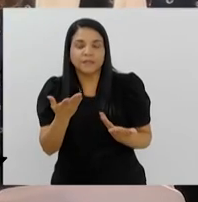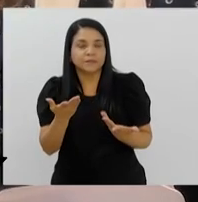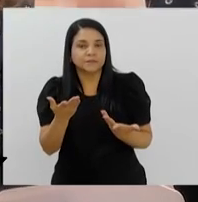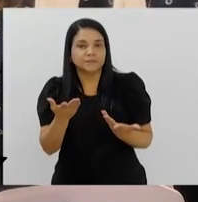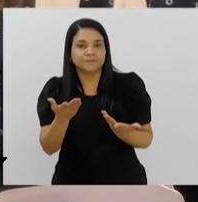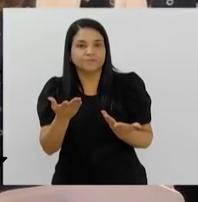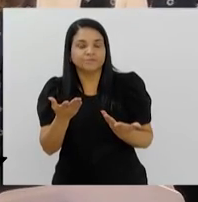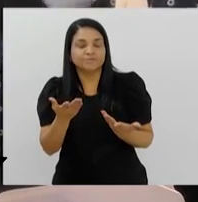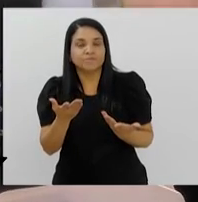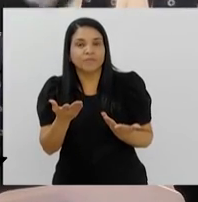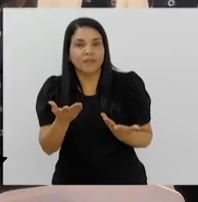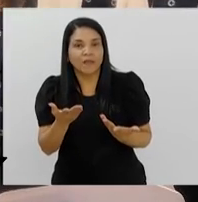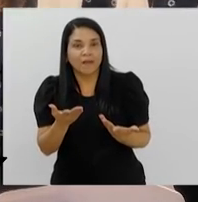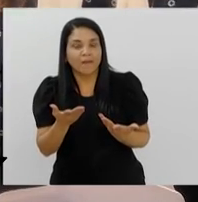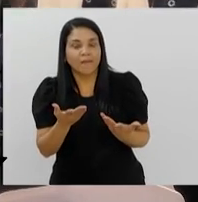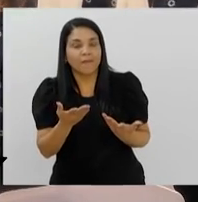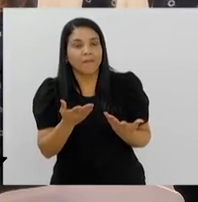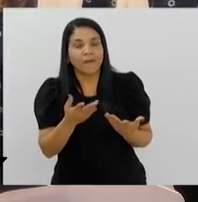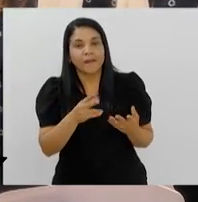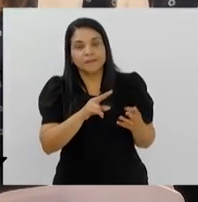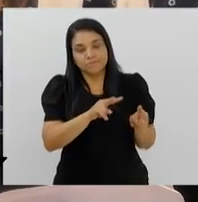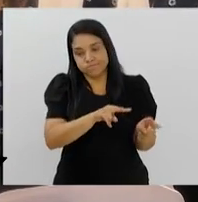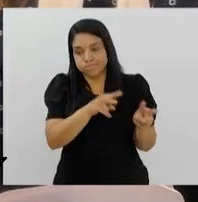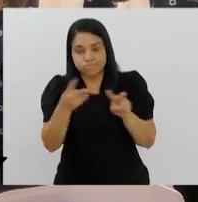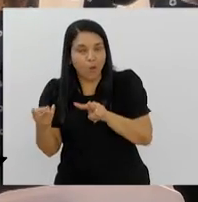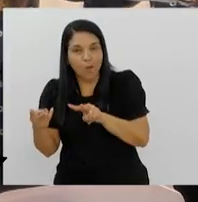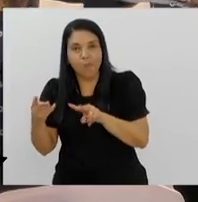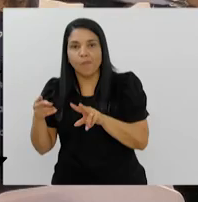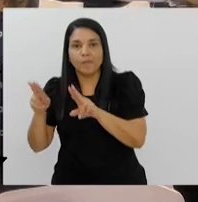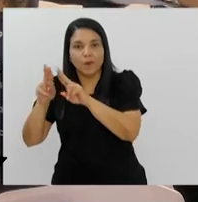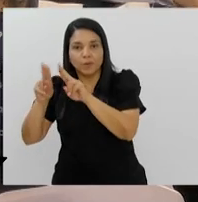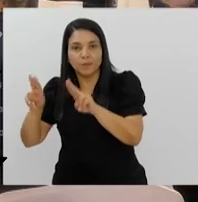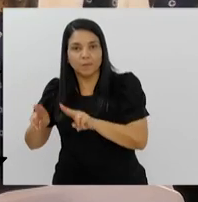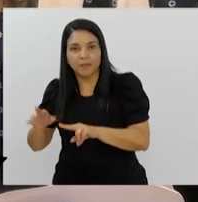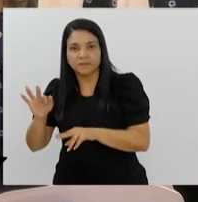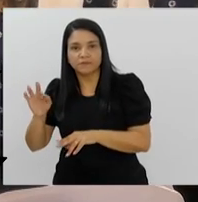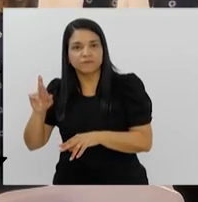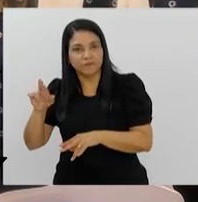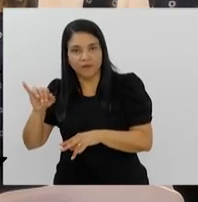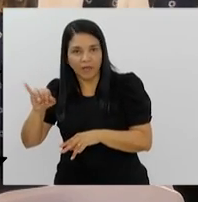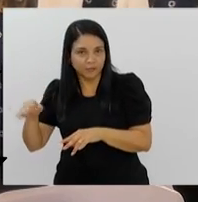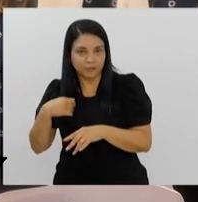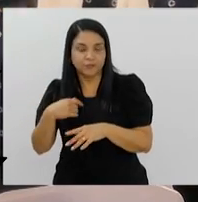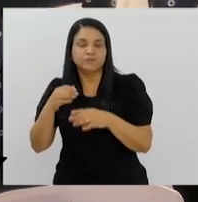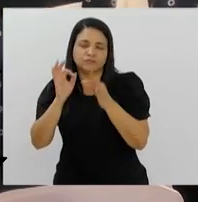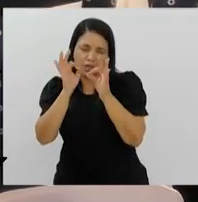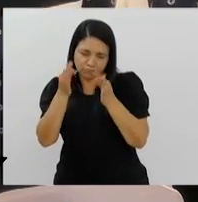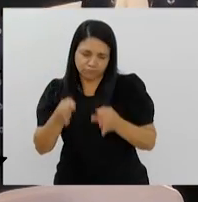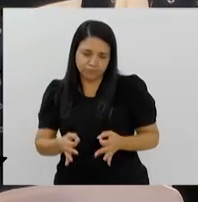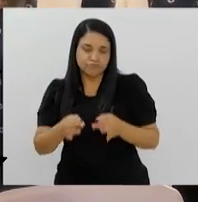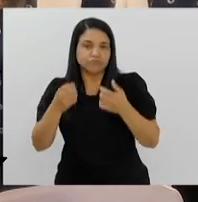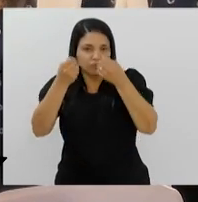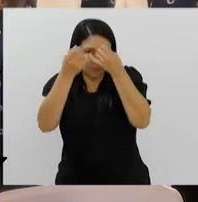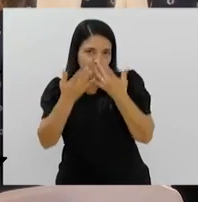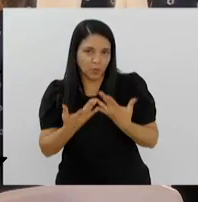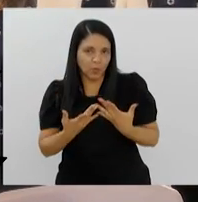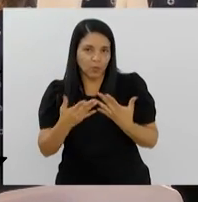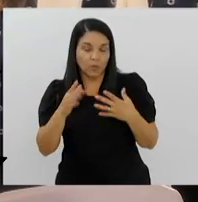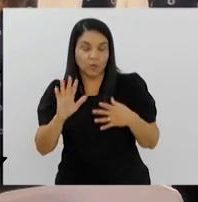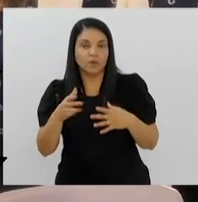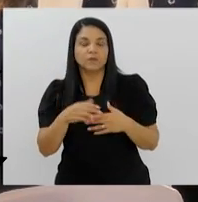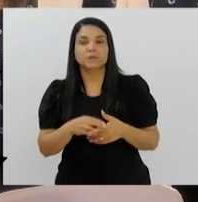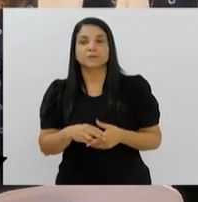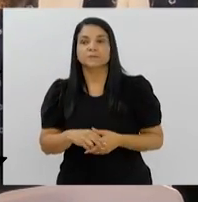uma né pegaram toda a carteira então isso aí tá isso aí tá tá bem explicado não justifica Mas tá explicado a Unimed